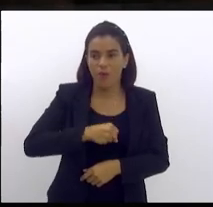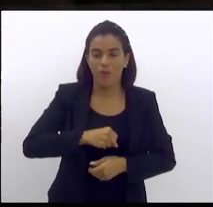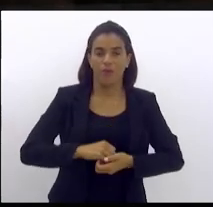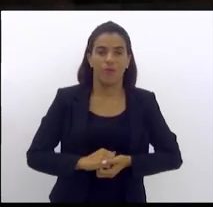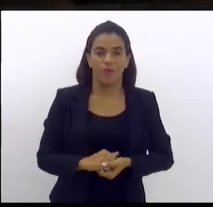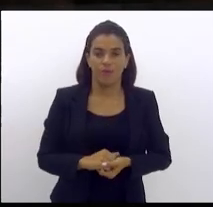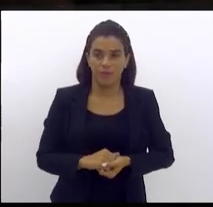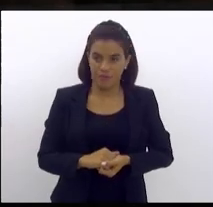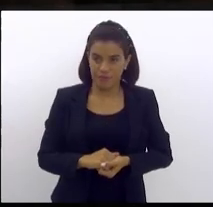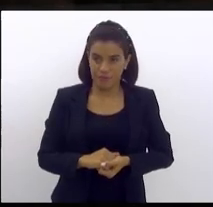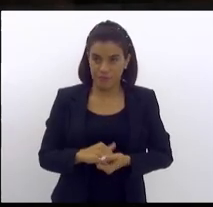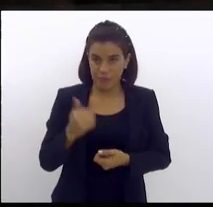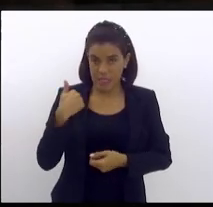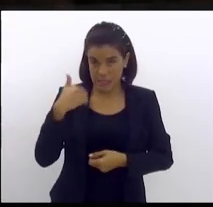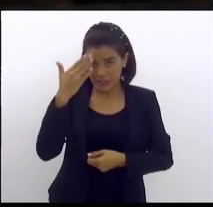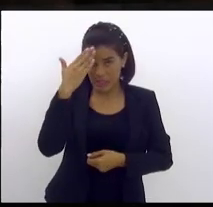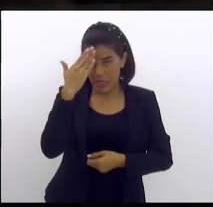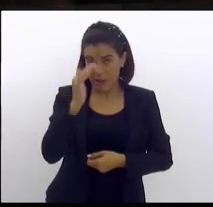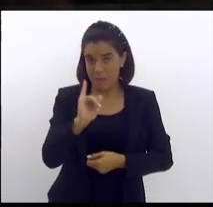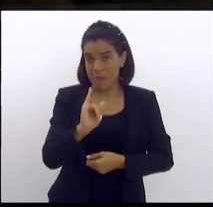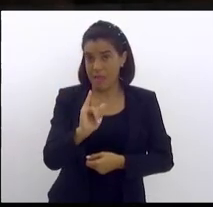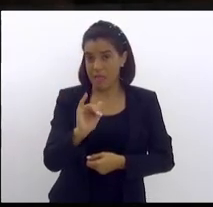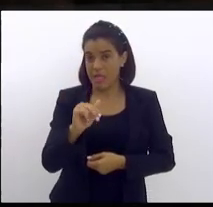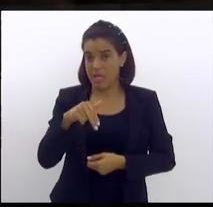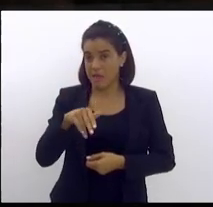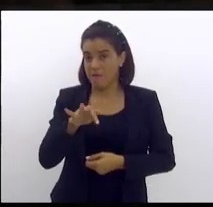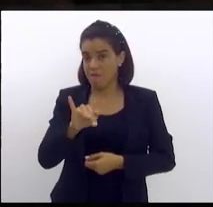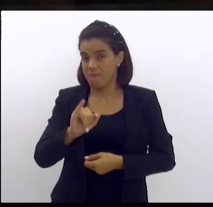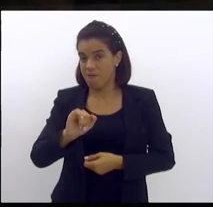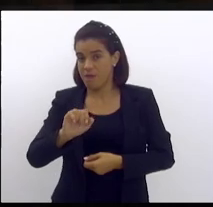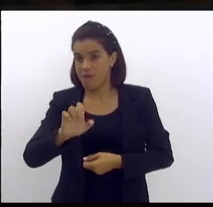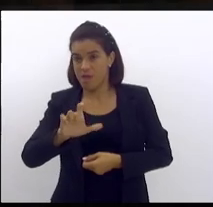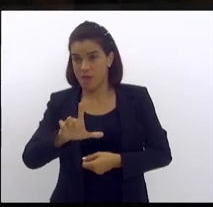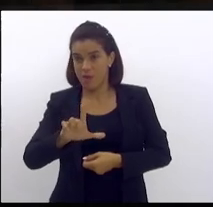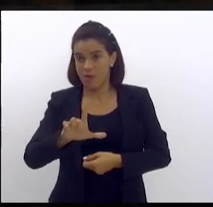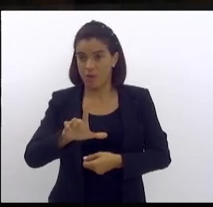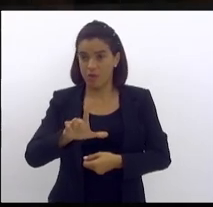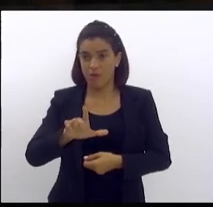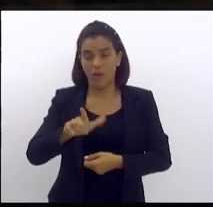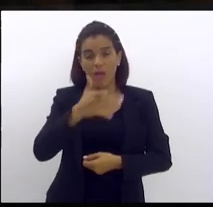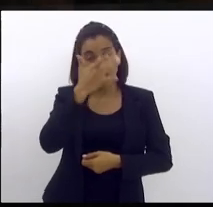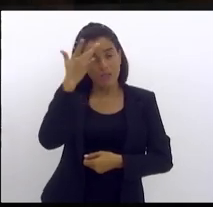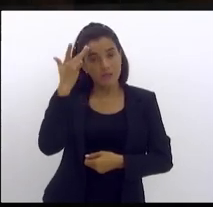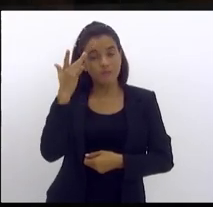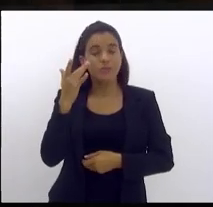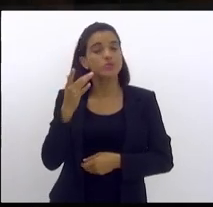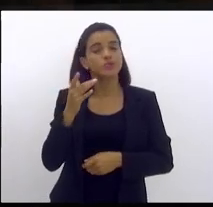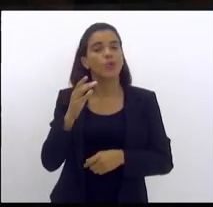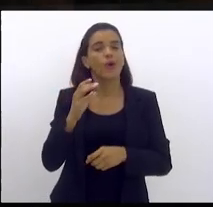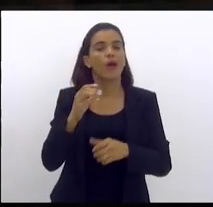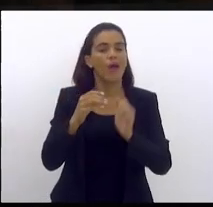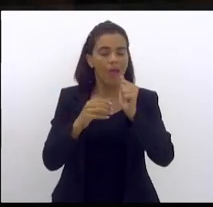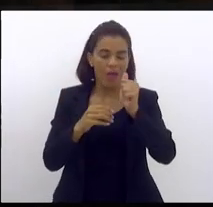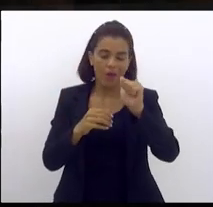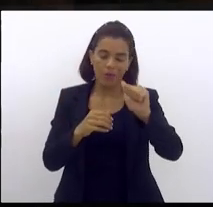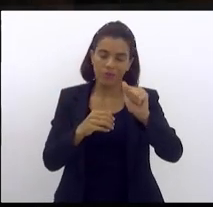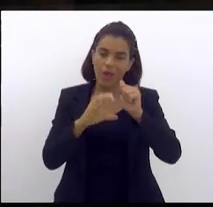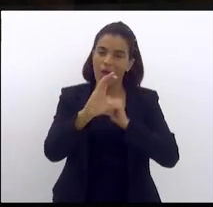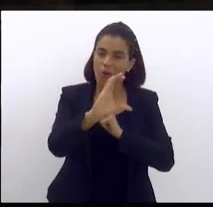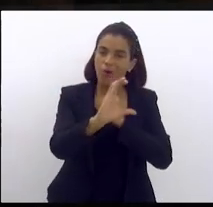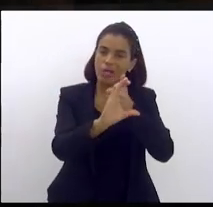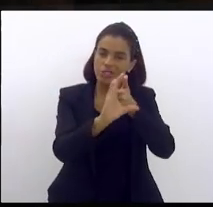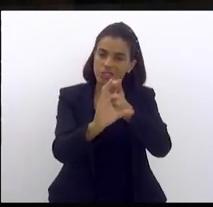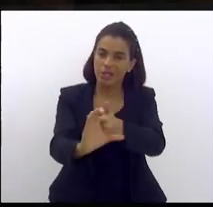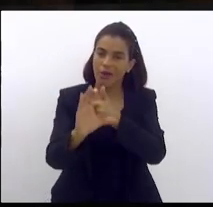sabe o que que é infiel Flávia são os cristãos por exemplo são os hinduístas sãoos